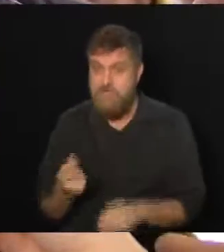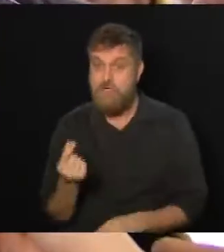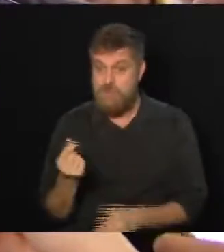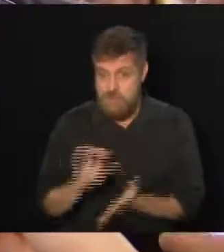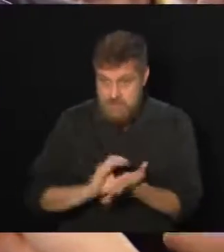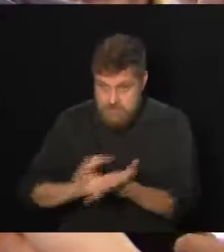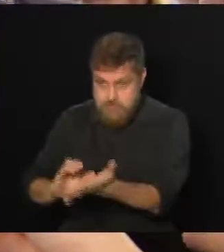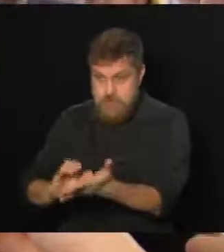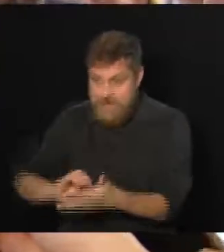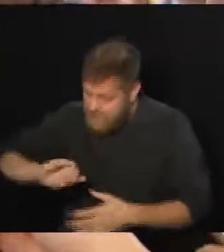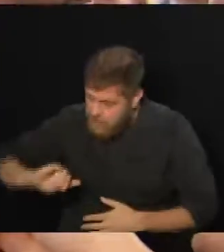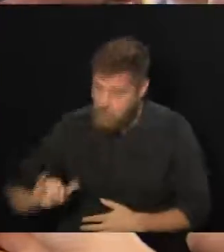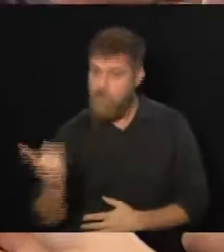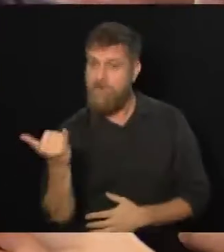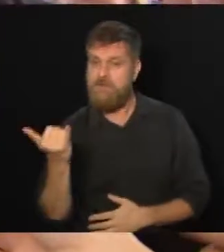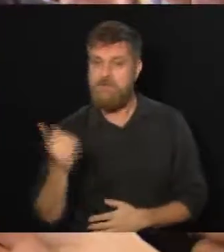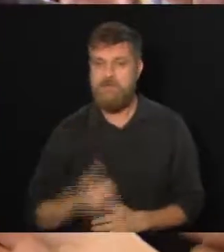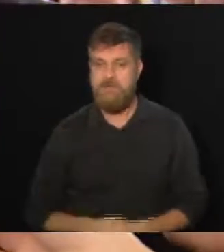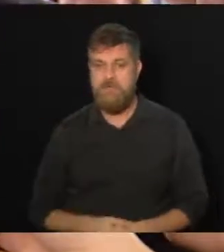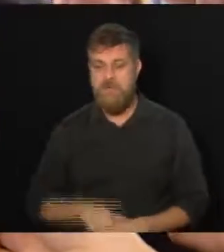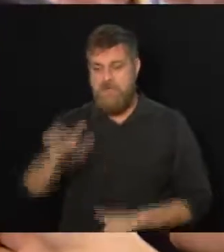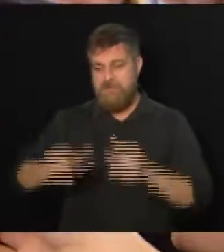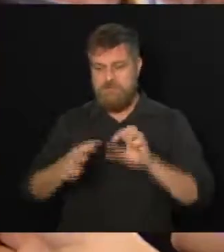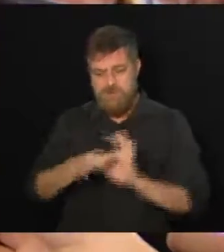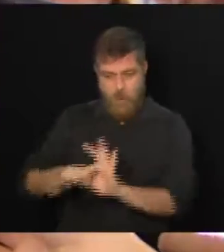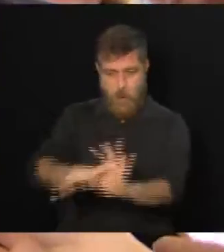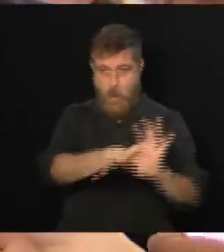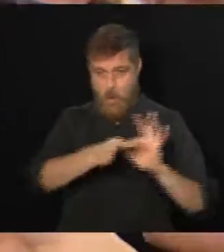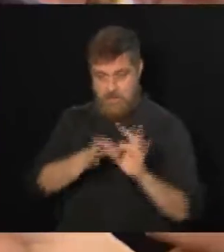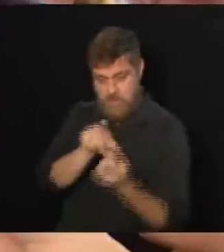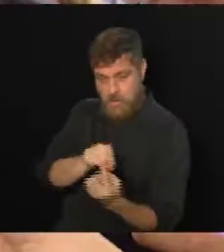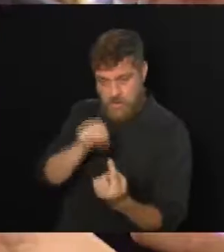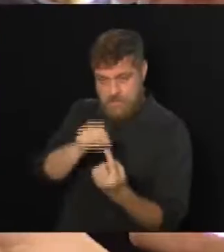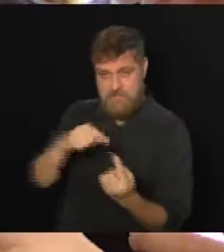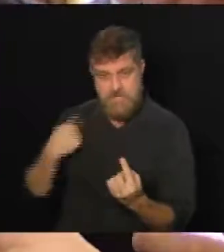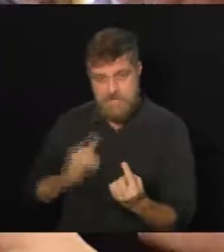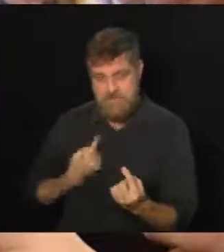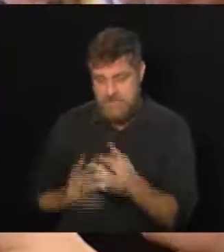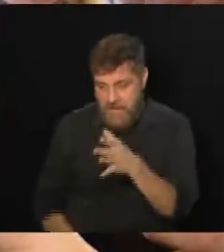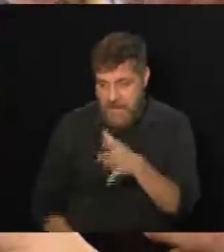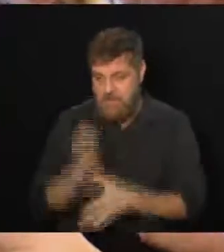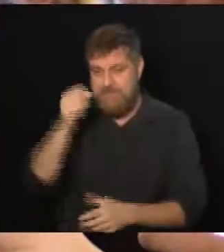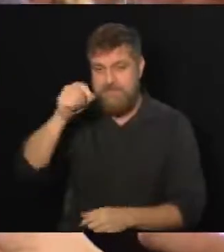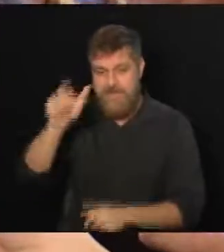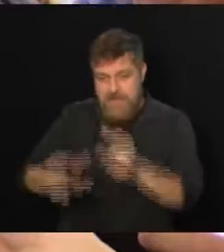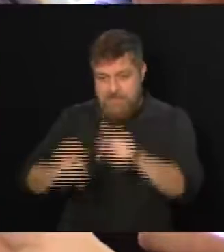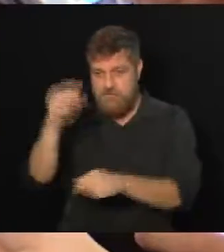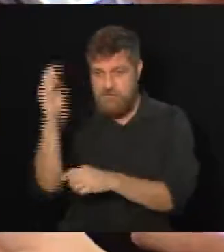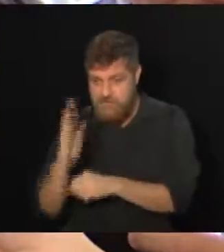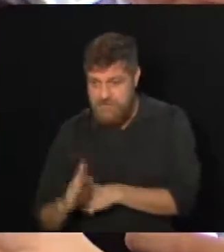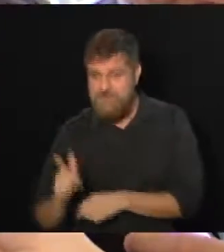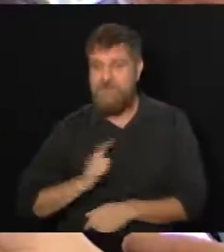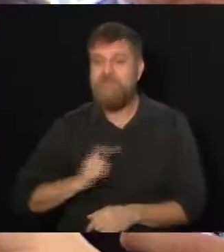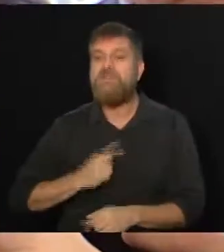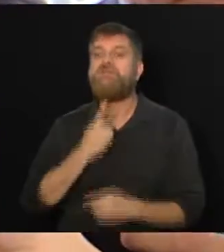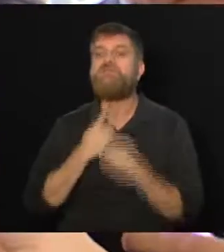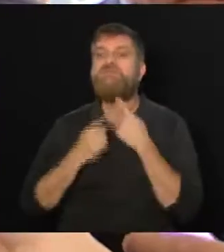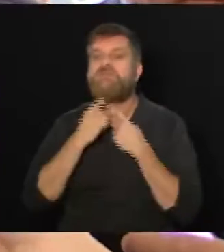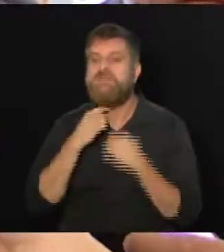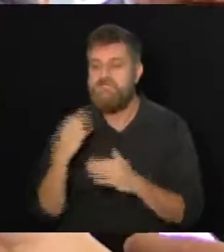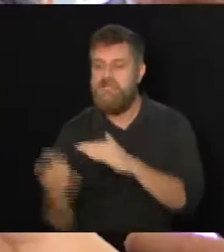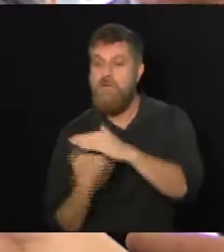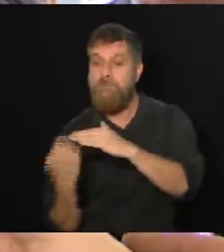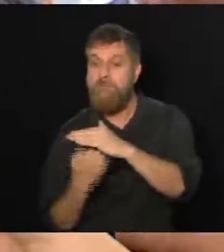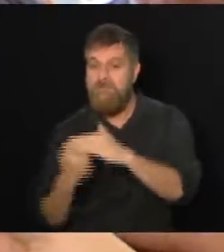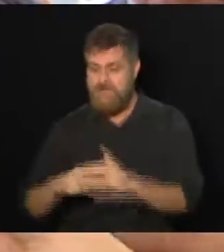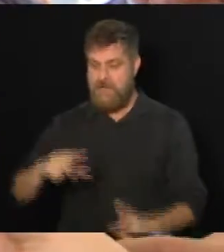e oportunidades. Então, todos se juntam para que nós possamos realizar o sonho do brasileiro, que é empreender, que é ter o seu negócio próprio,